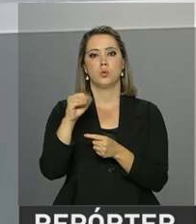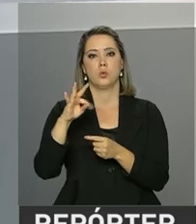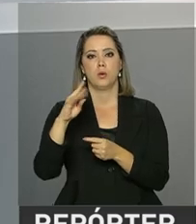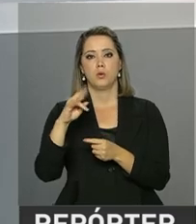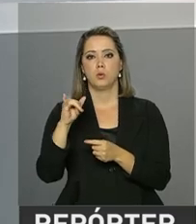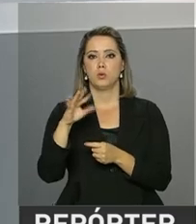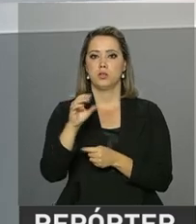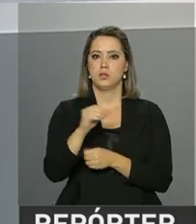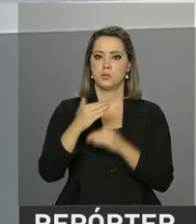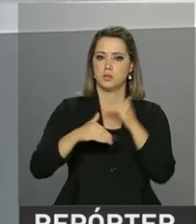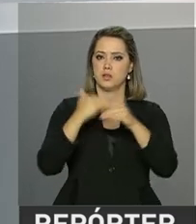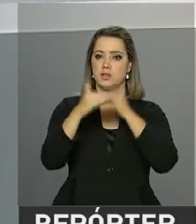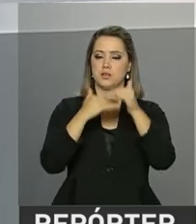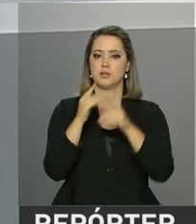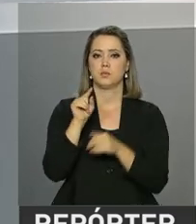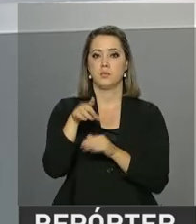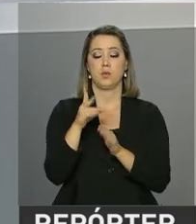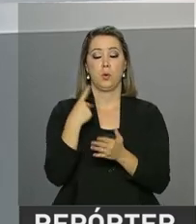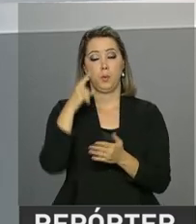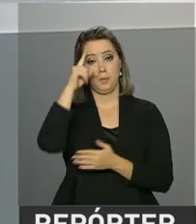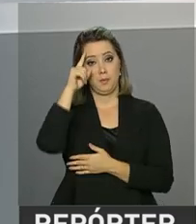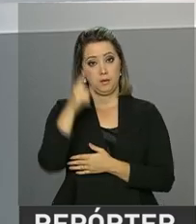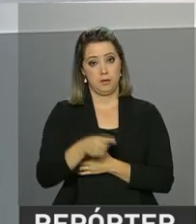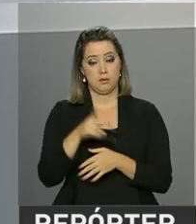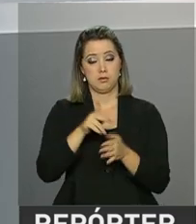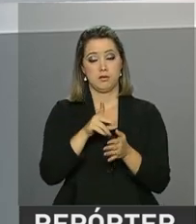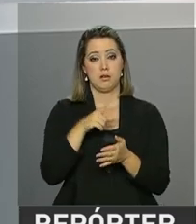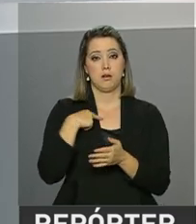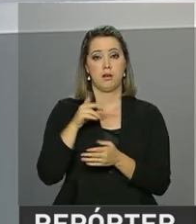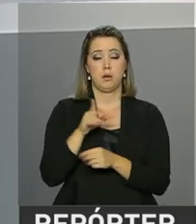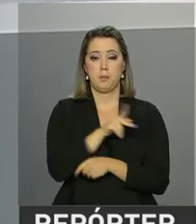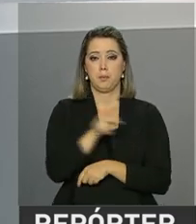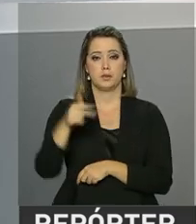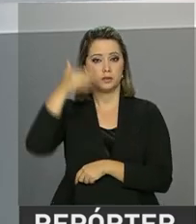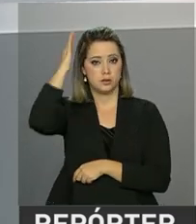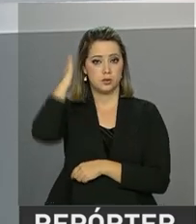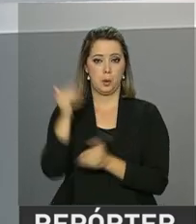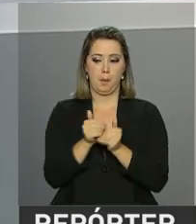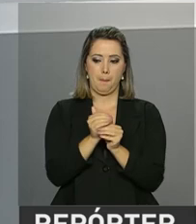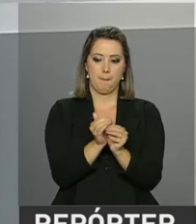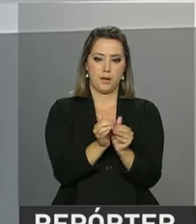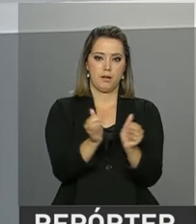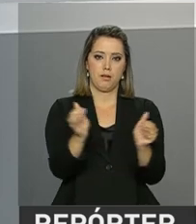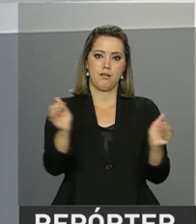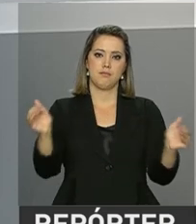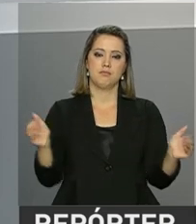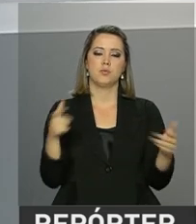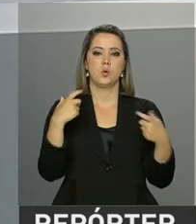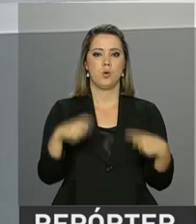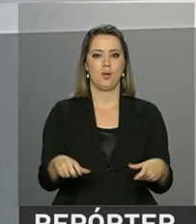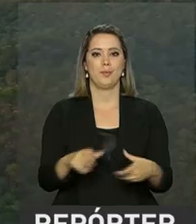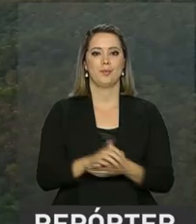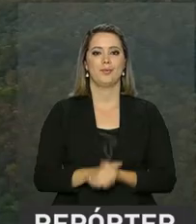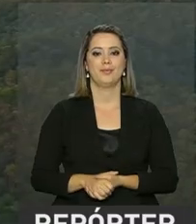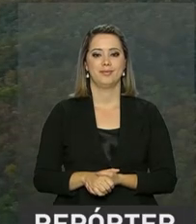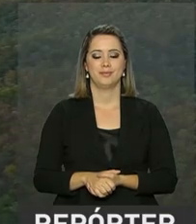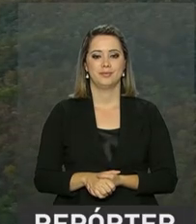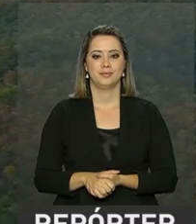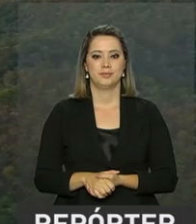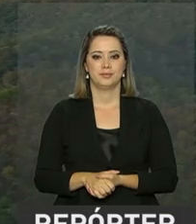Cresça ainda mais um decreto assinado pelo presidente Michel Temer permitiu a ampliação da área do